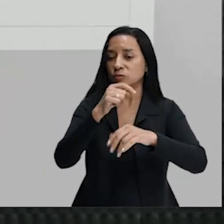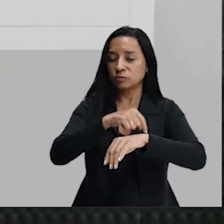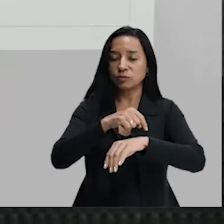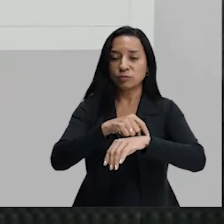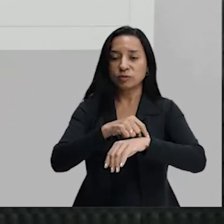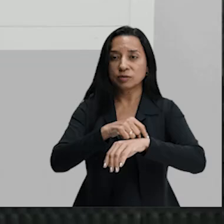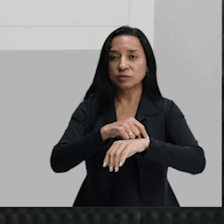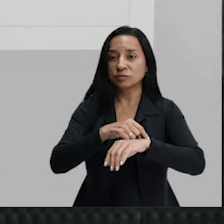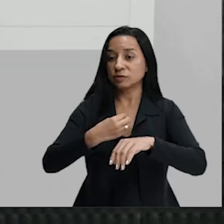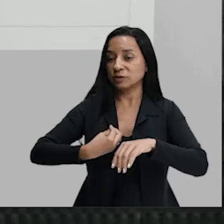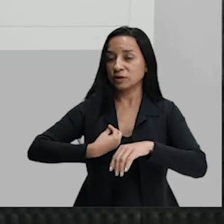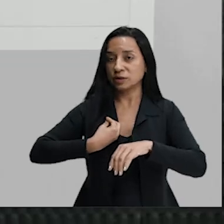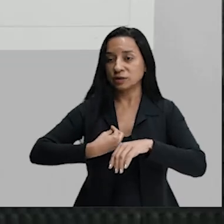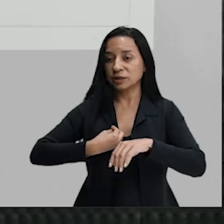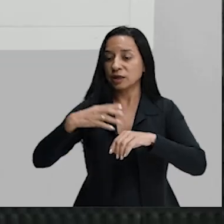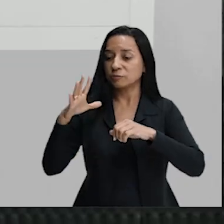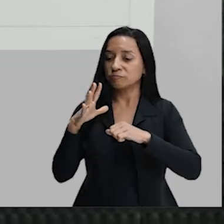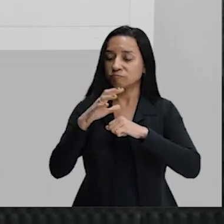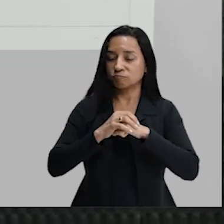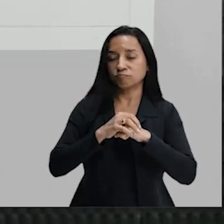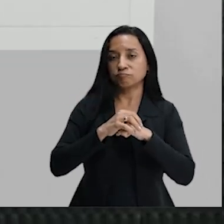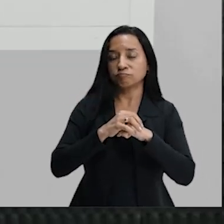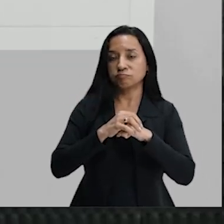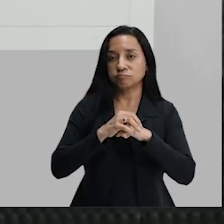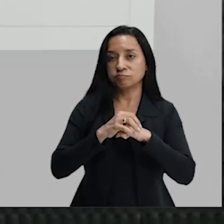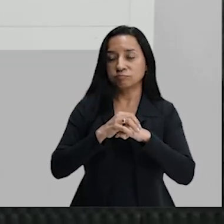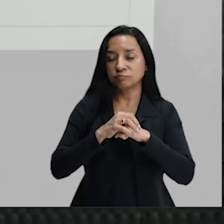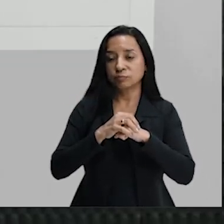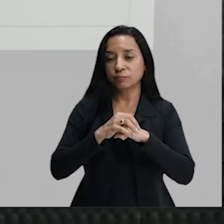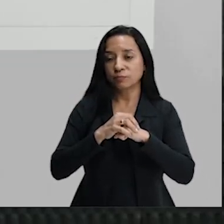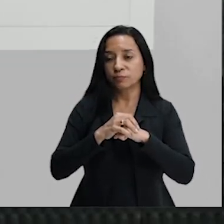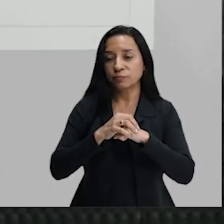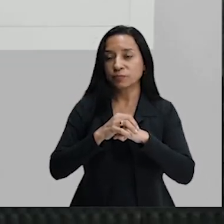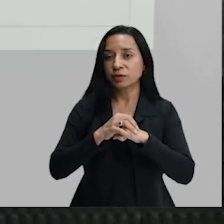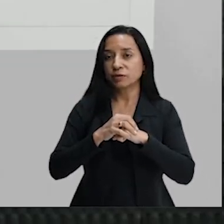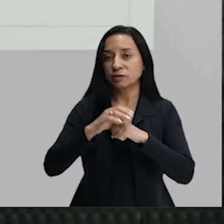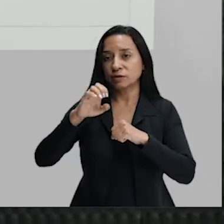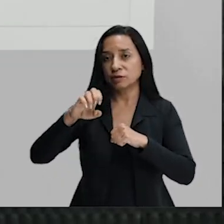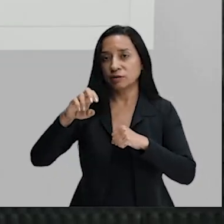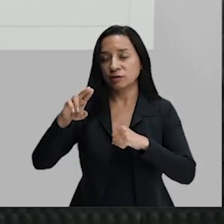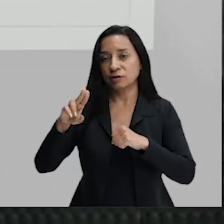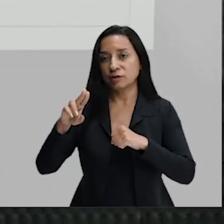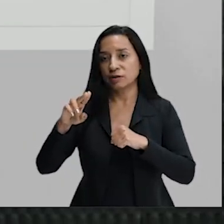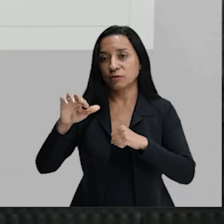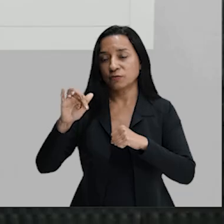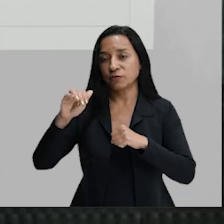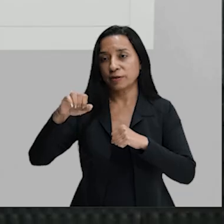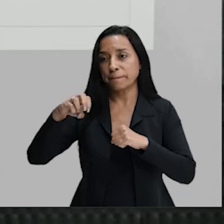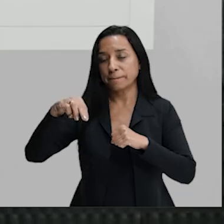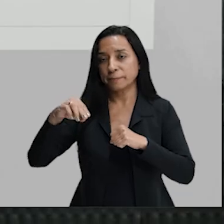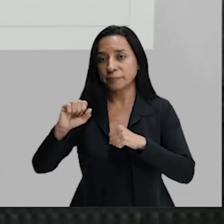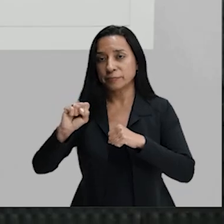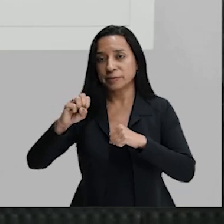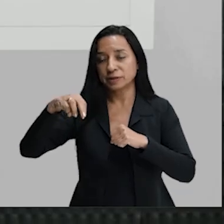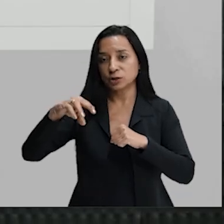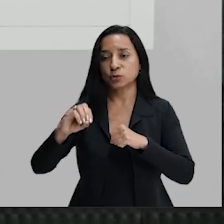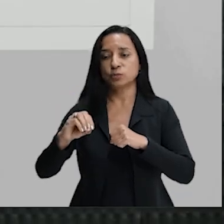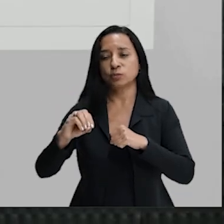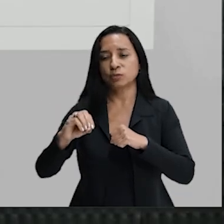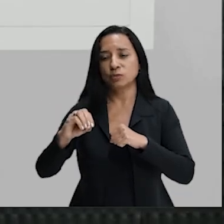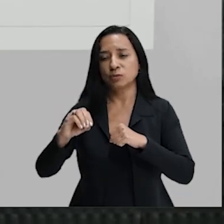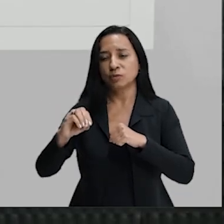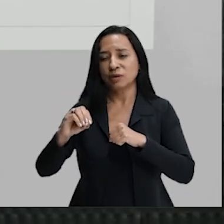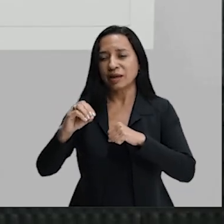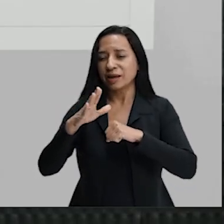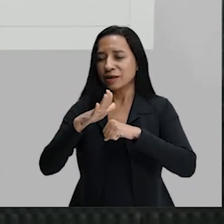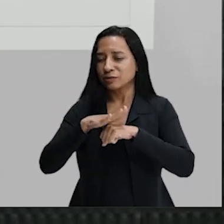usar uma palavra, ela é camuflada. Existe um eufemismo, né? Vamos lá, ela é suavizada. As pessoas não colocam